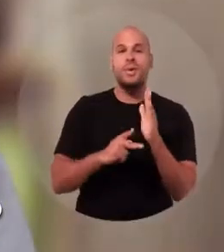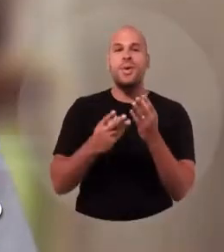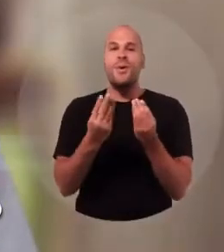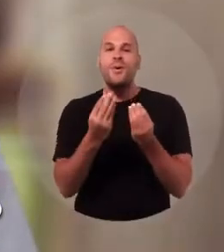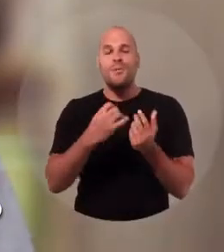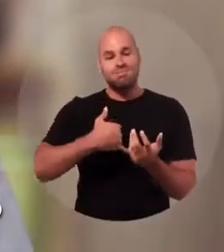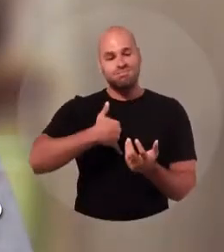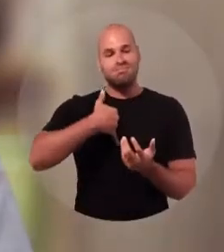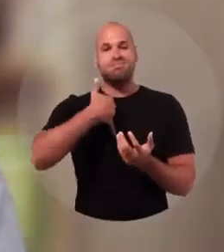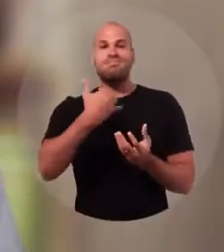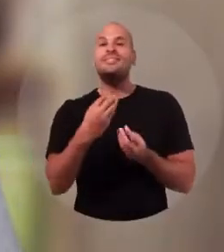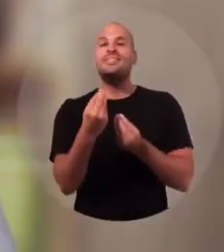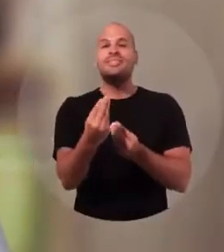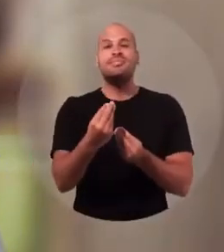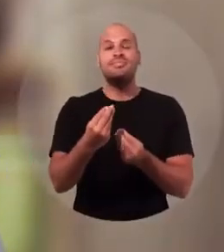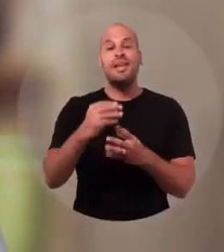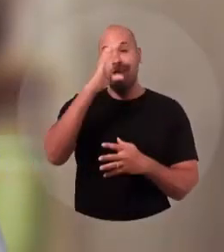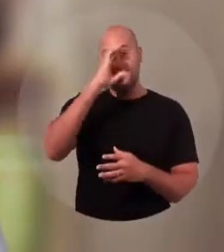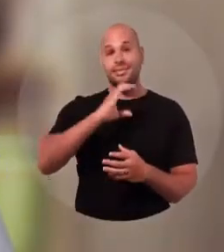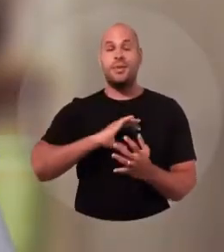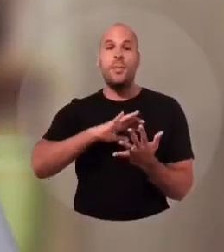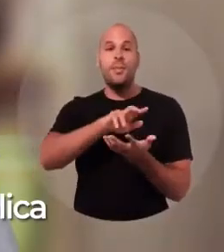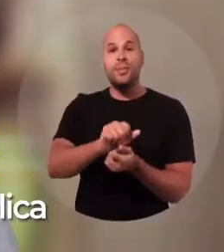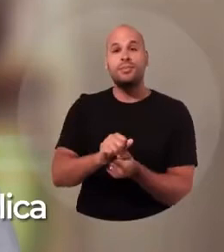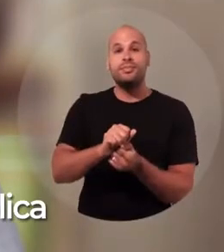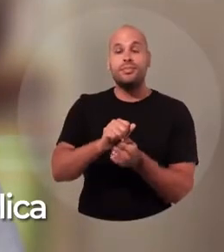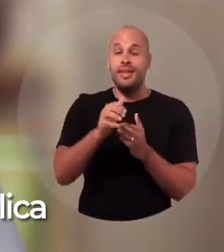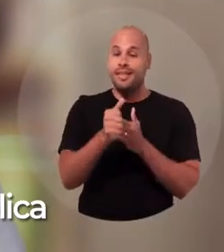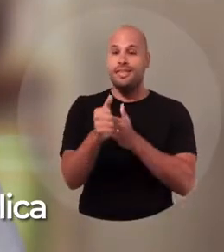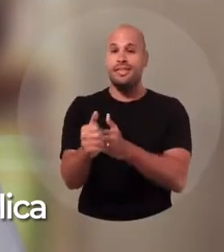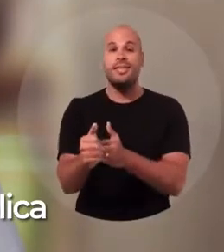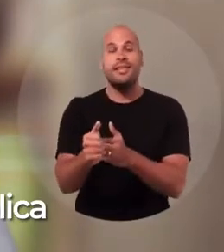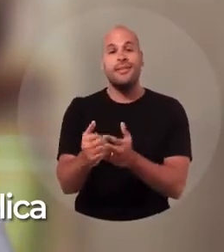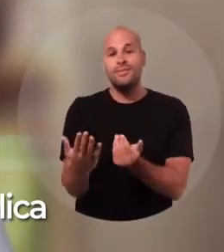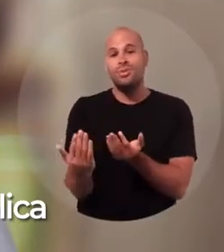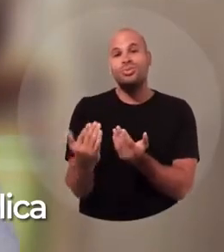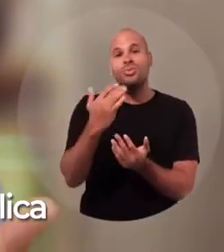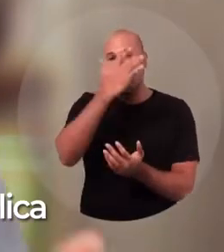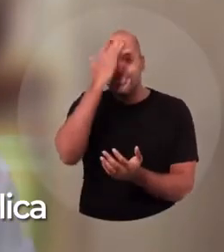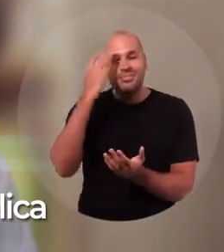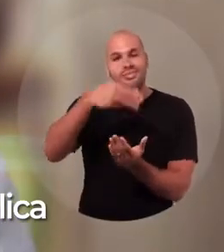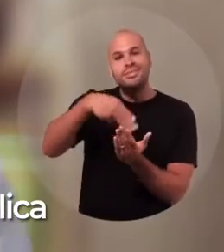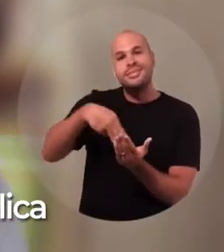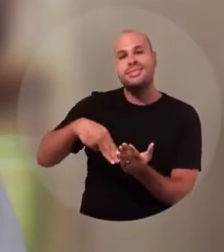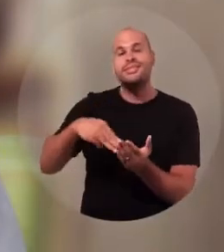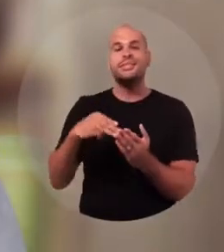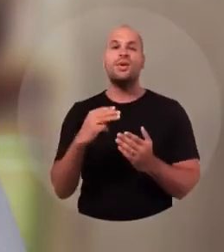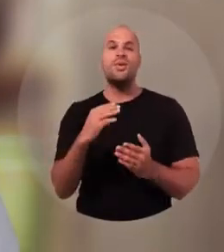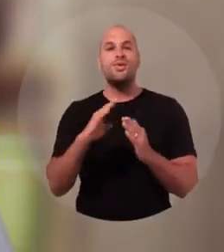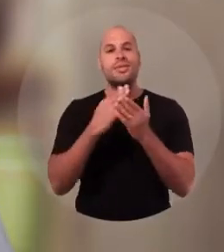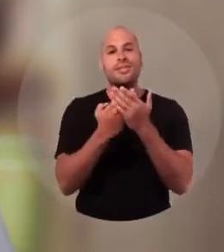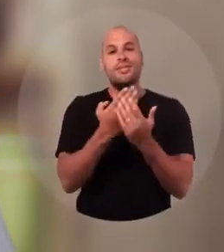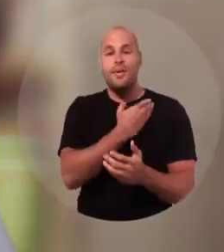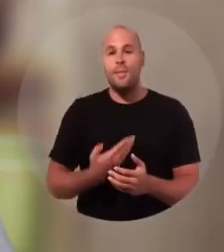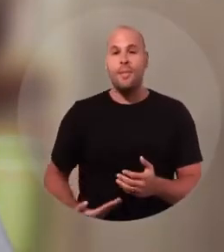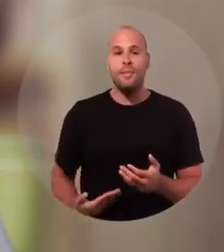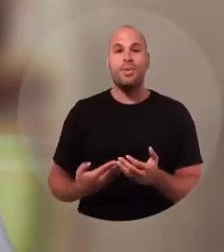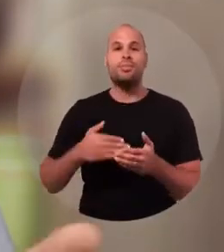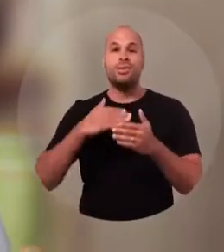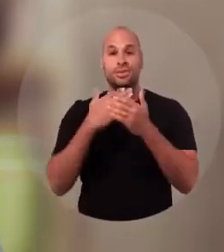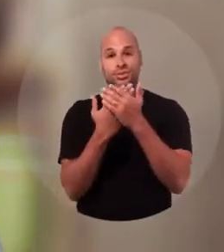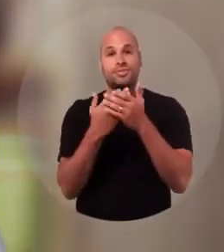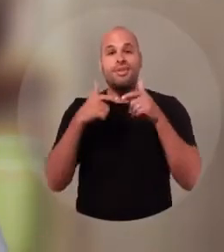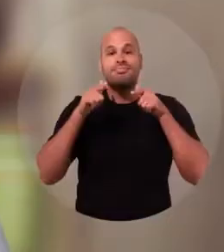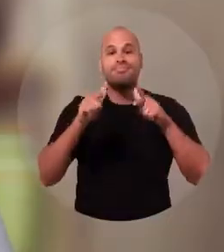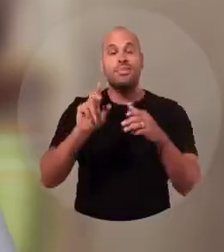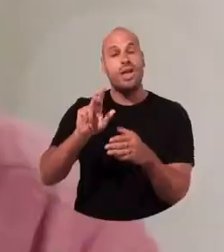dá muito orgulho é o Cidadão do Mundo, que leva jovens maranhenses da escola pública para estudar idiomas em